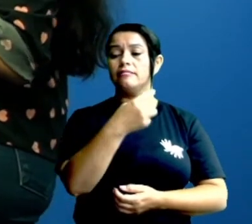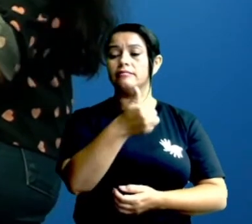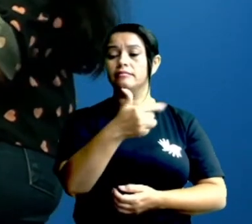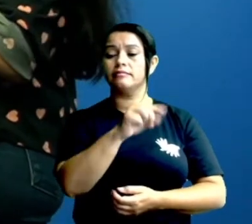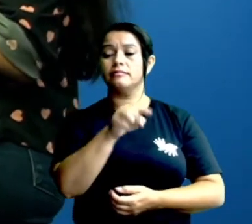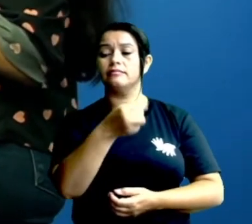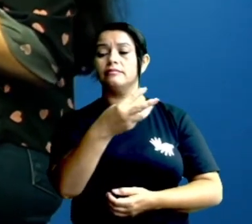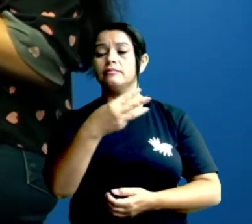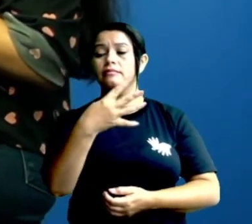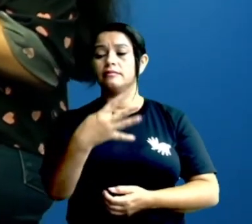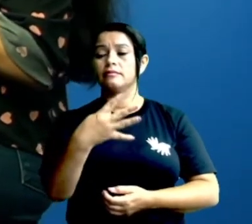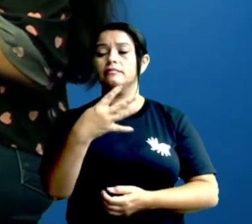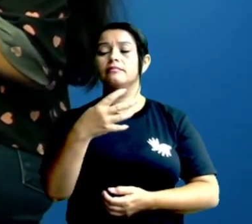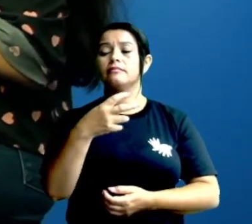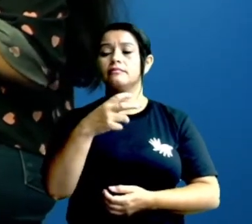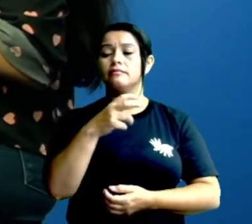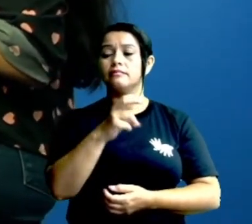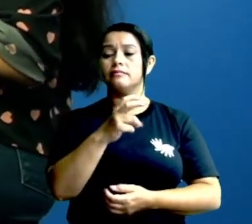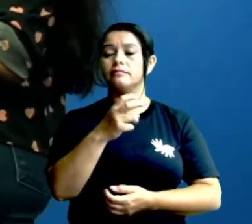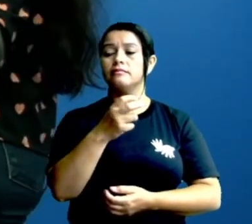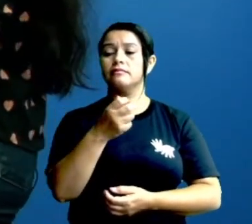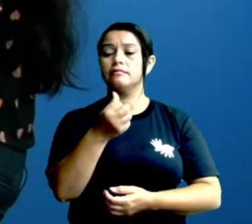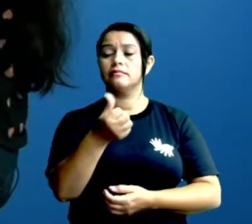345.610 metros cúbicos.